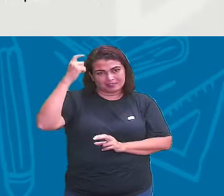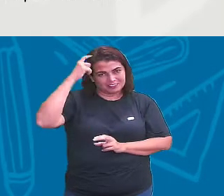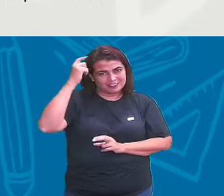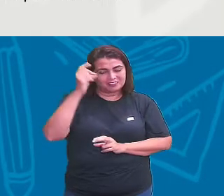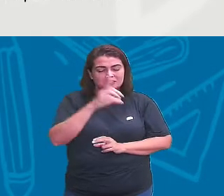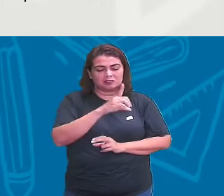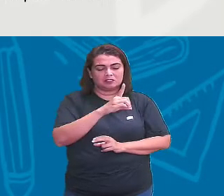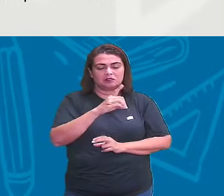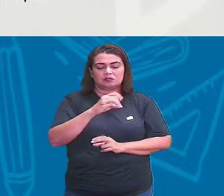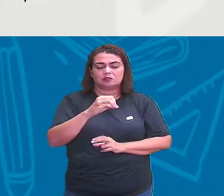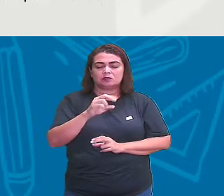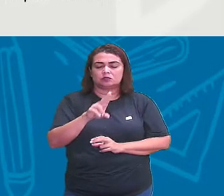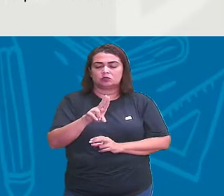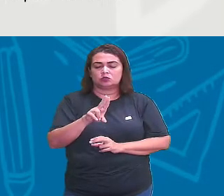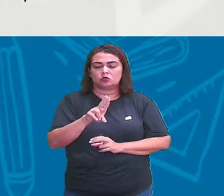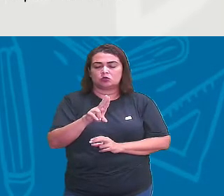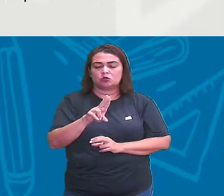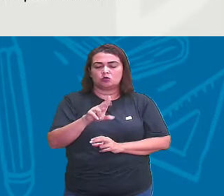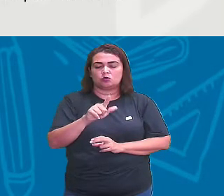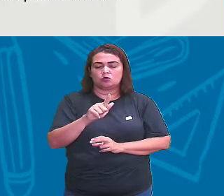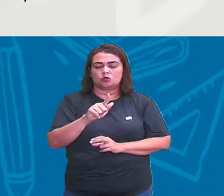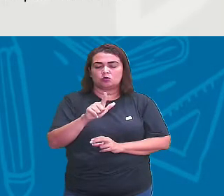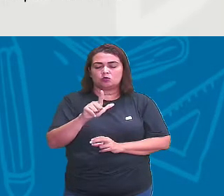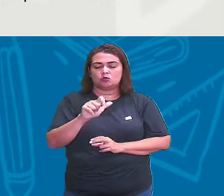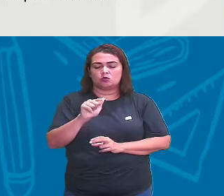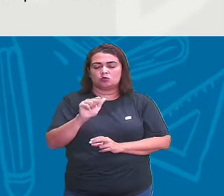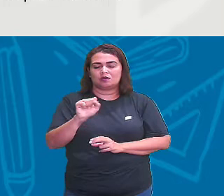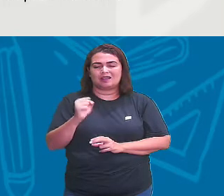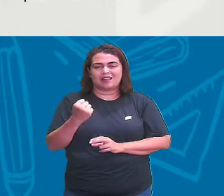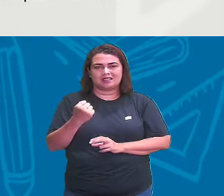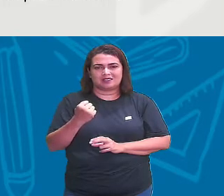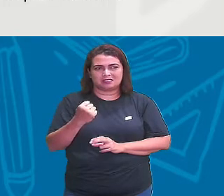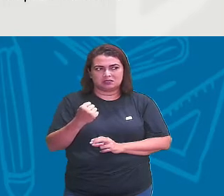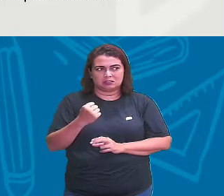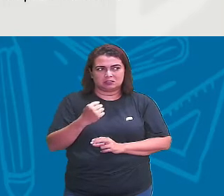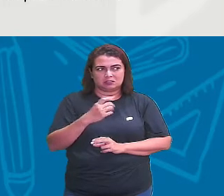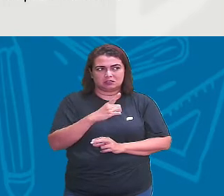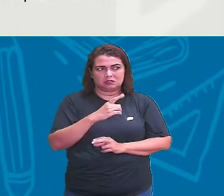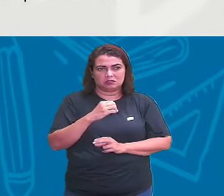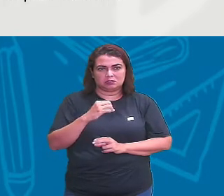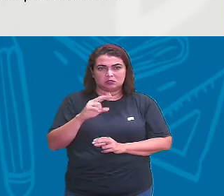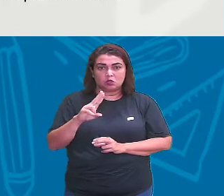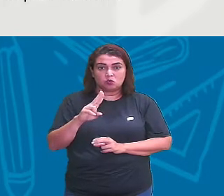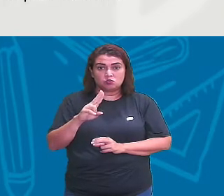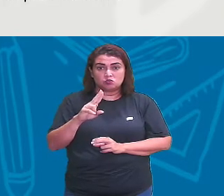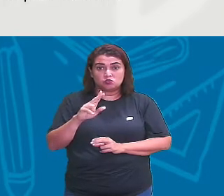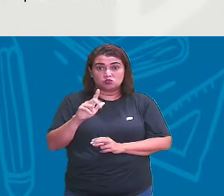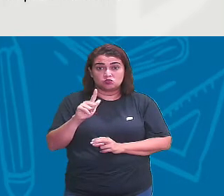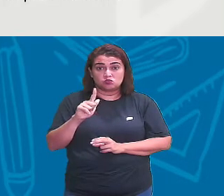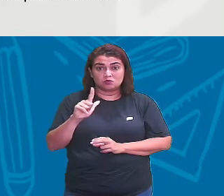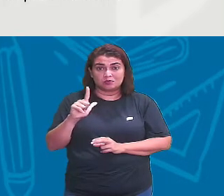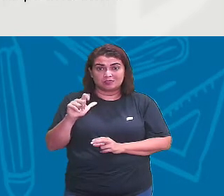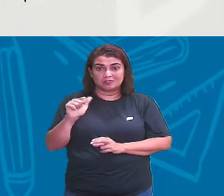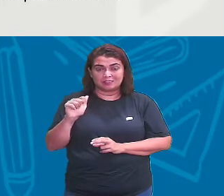é Douglas, tem uma letra U no meio da palavra Douglas. E a última